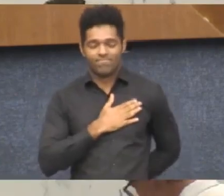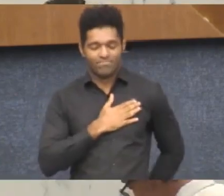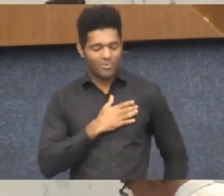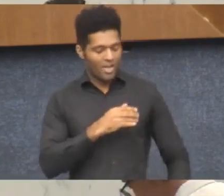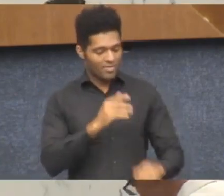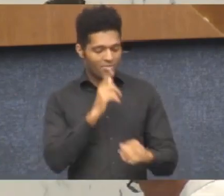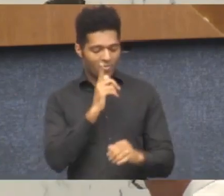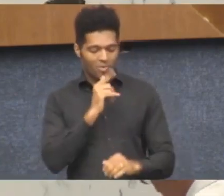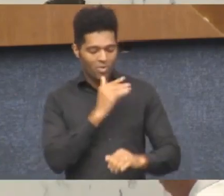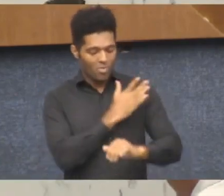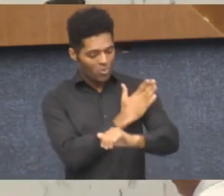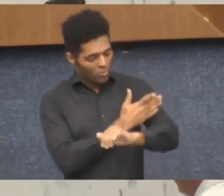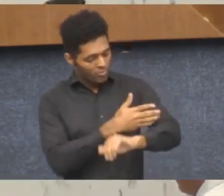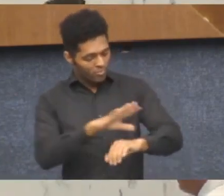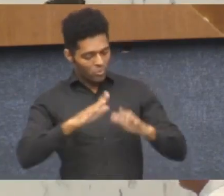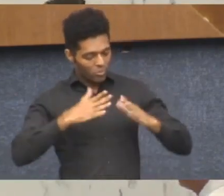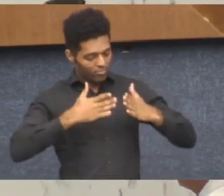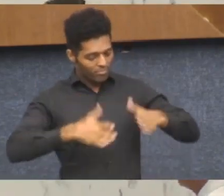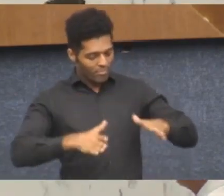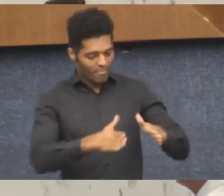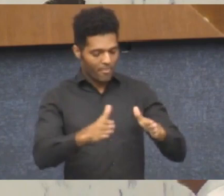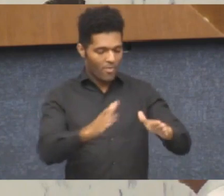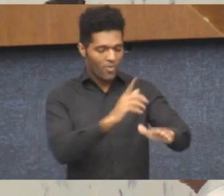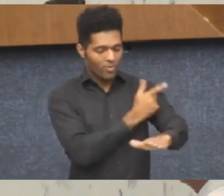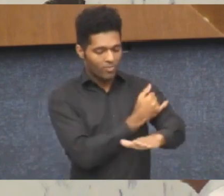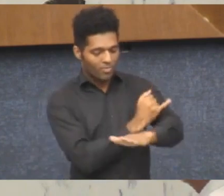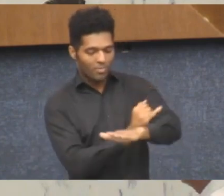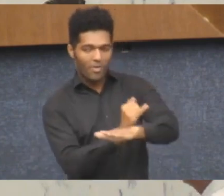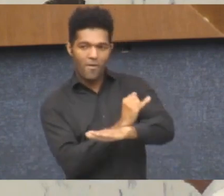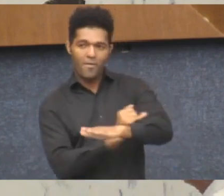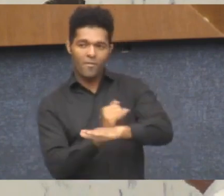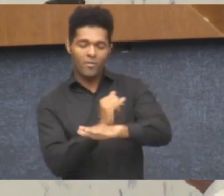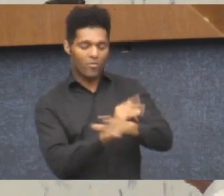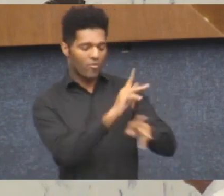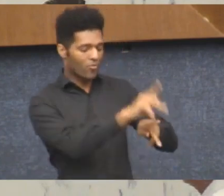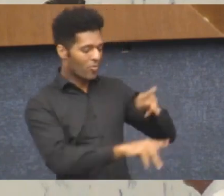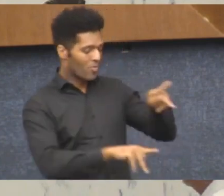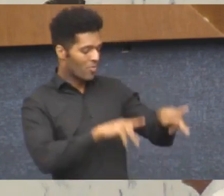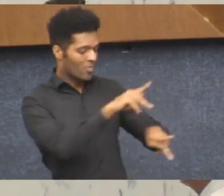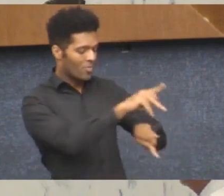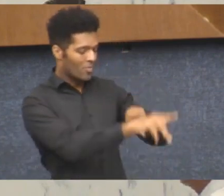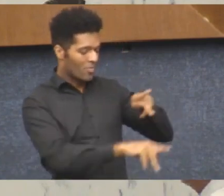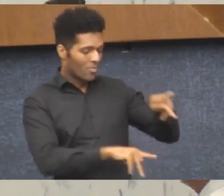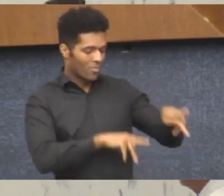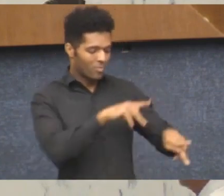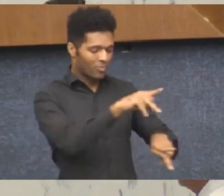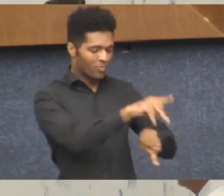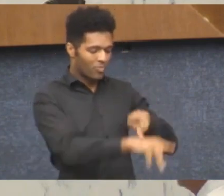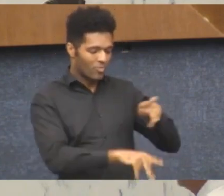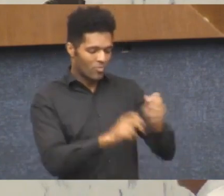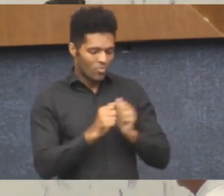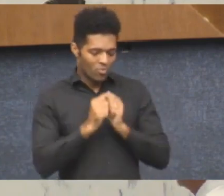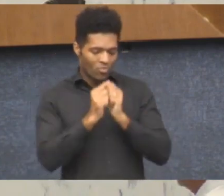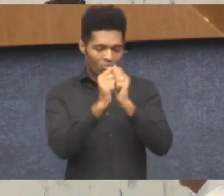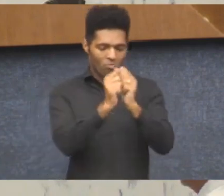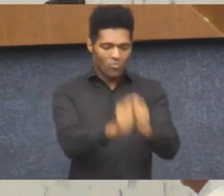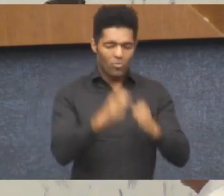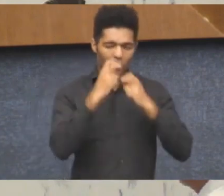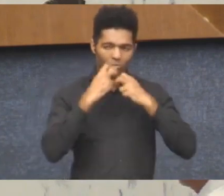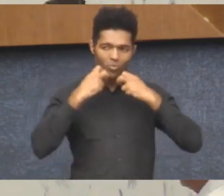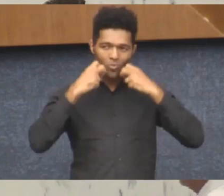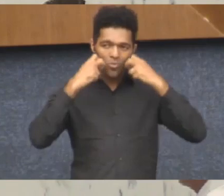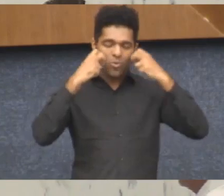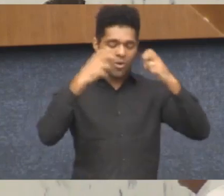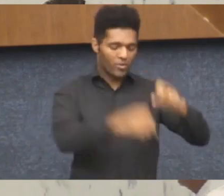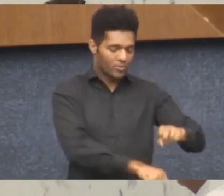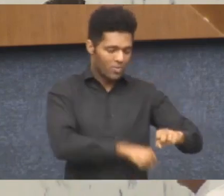Ouviram do Ipiranga as margens plácidas de um povo heróico, brado retumbante,